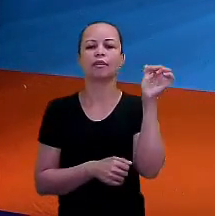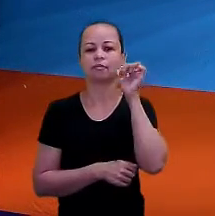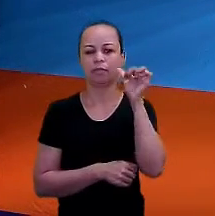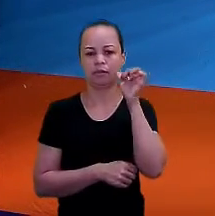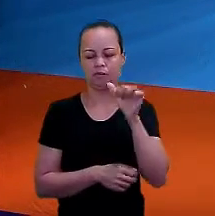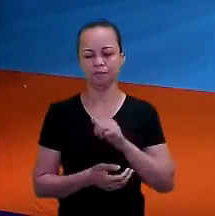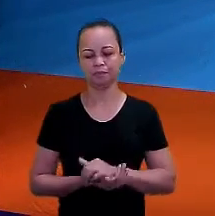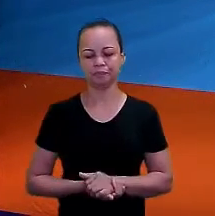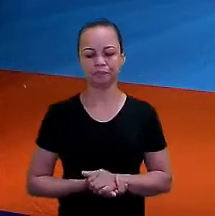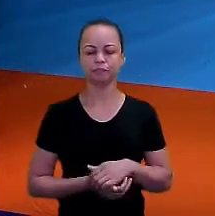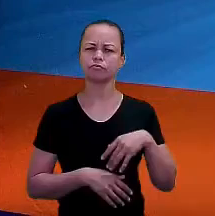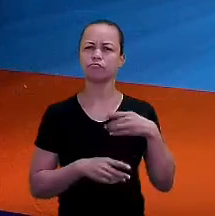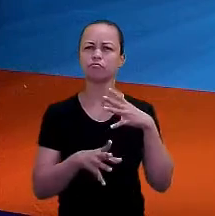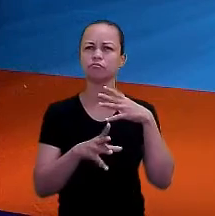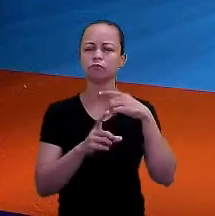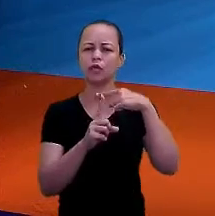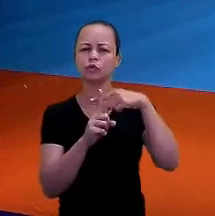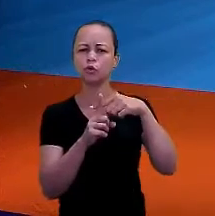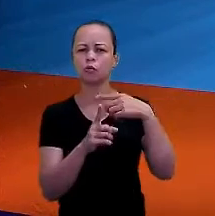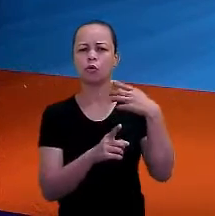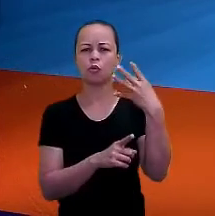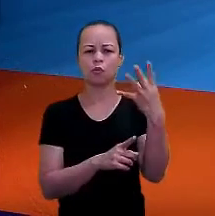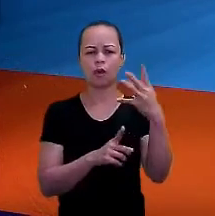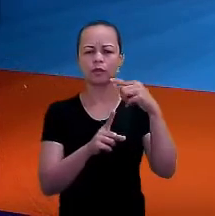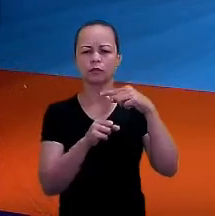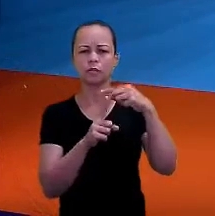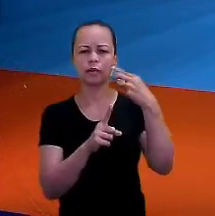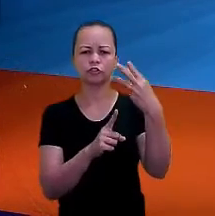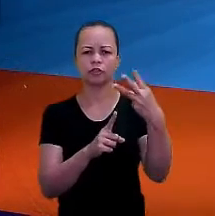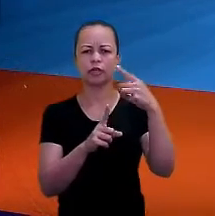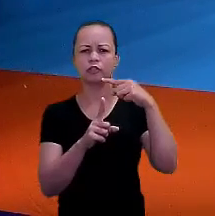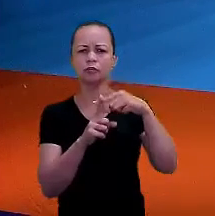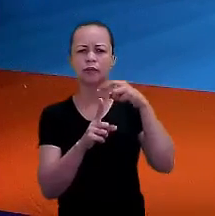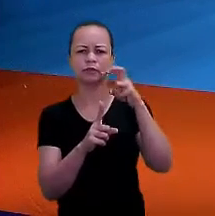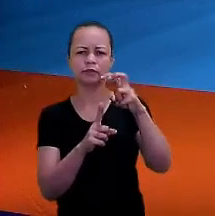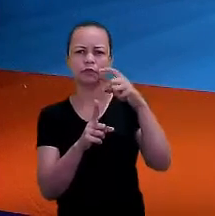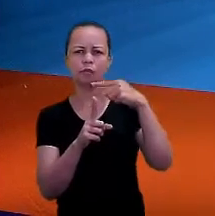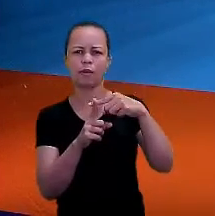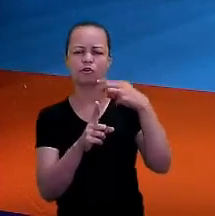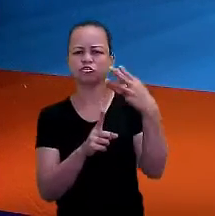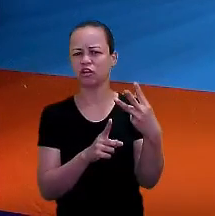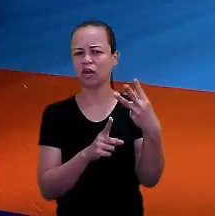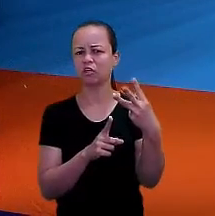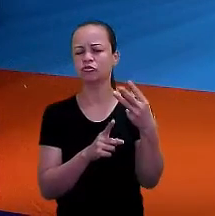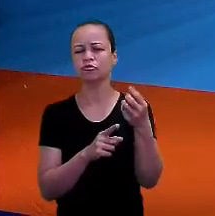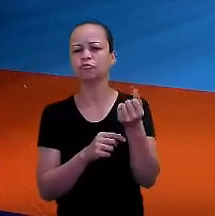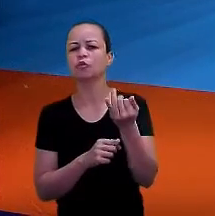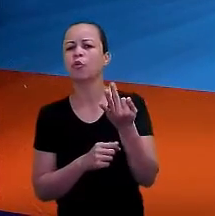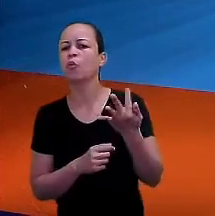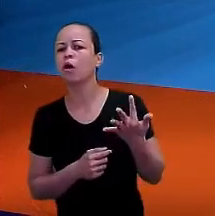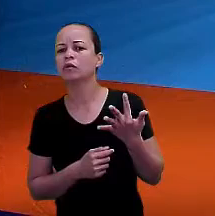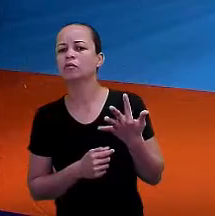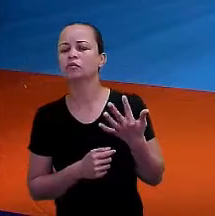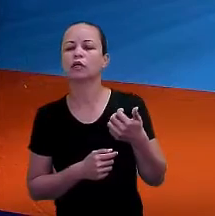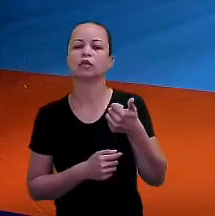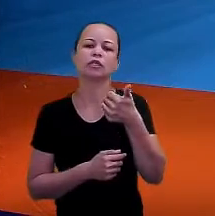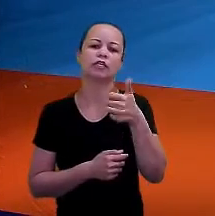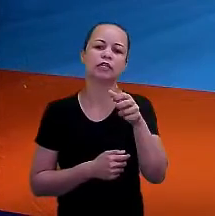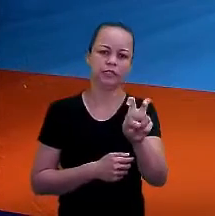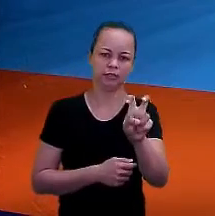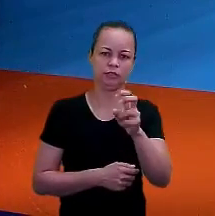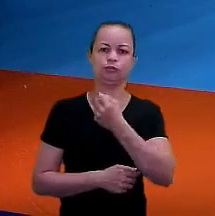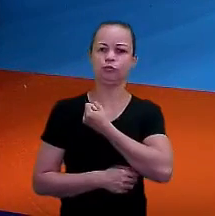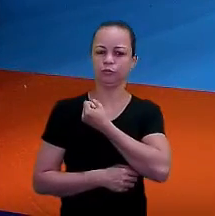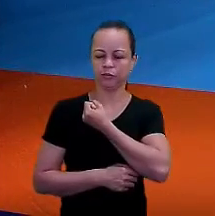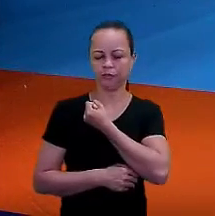eu somo 4 mais 3, mais 5, mais 3 de novo, eu vou ter o número 15, tá